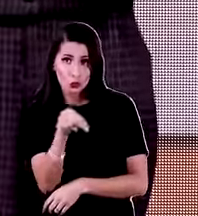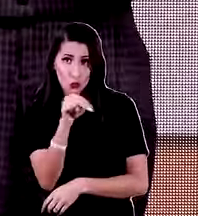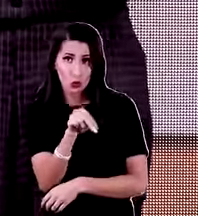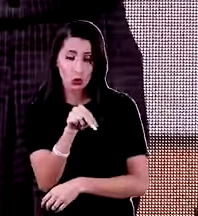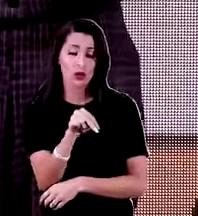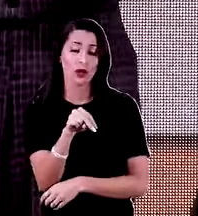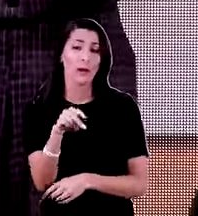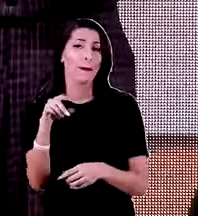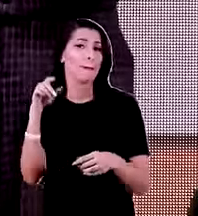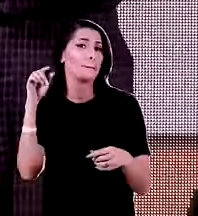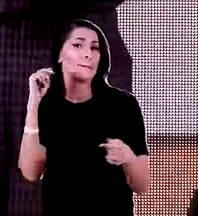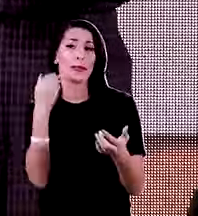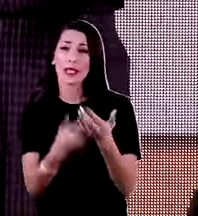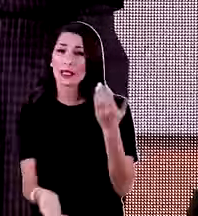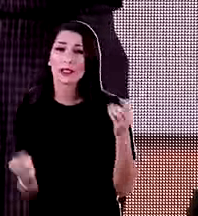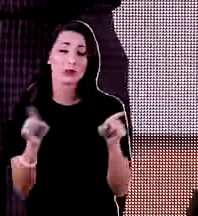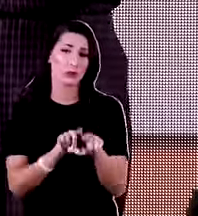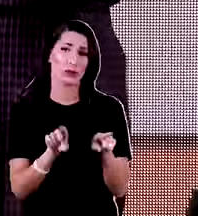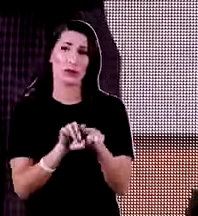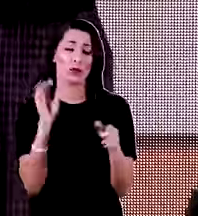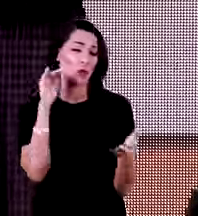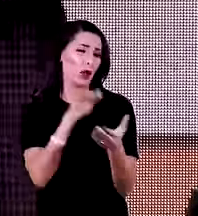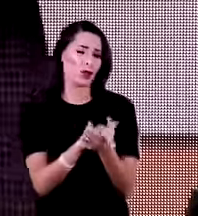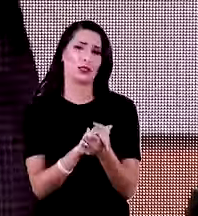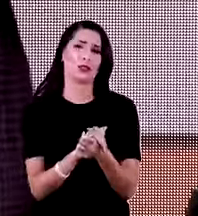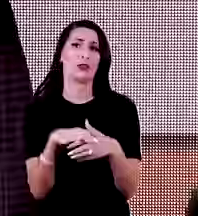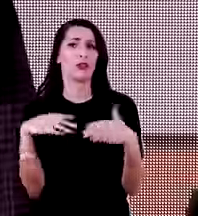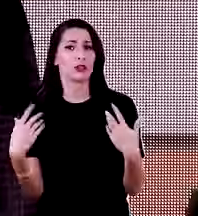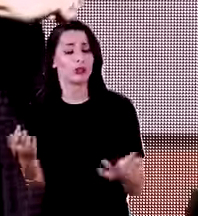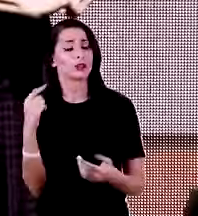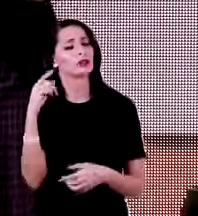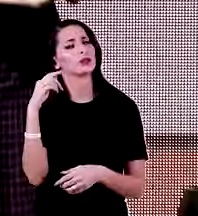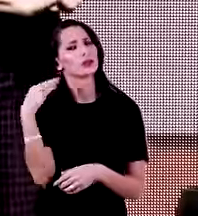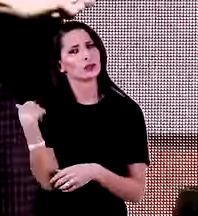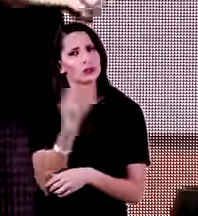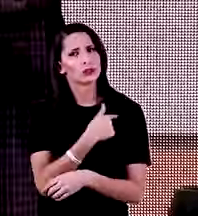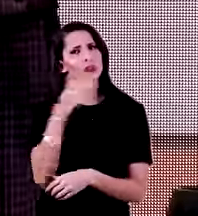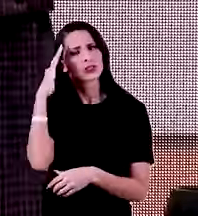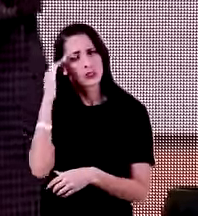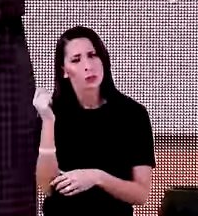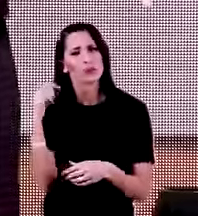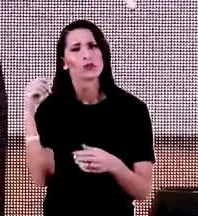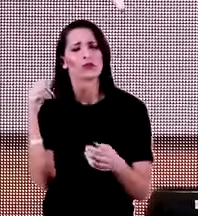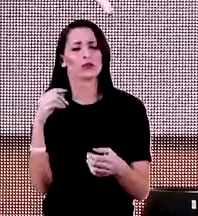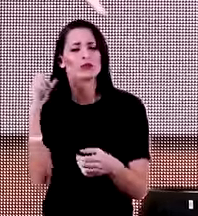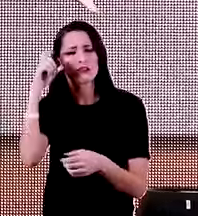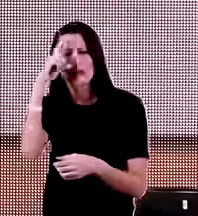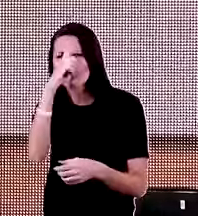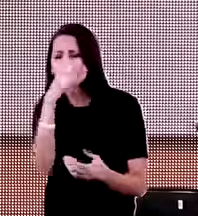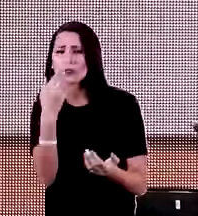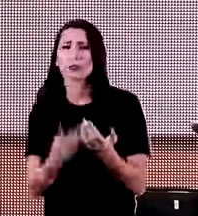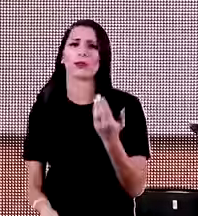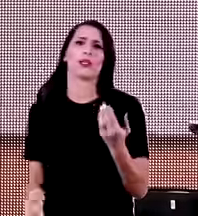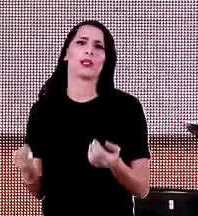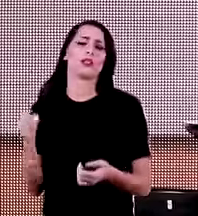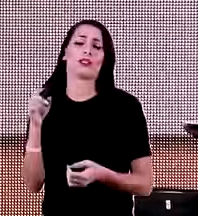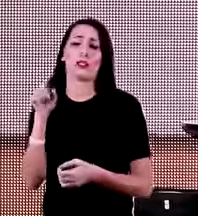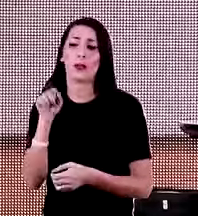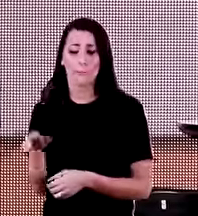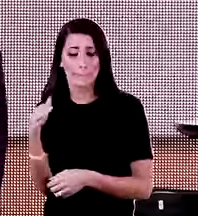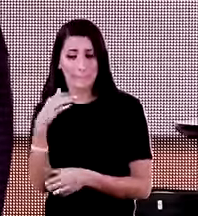ela sabia como era difícil perder um marido. E sabia como era difícil ser viúva numa época como aquela. Ser